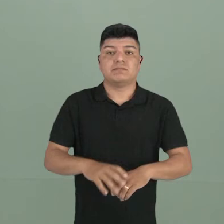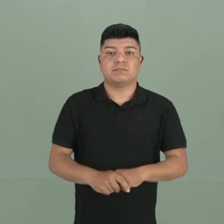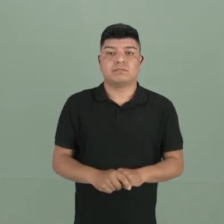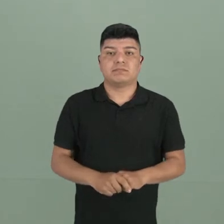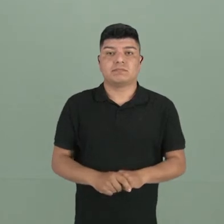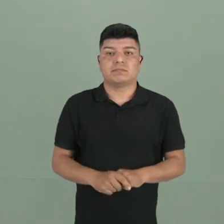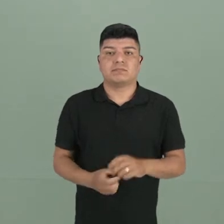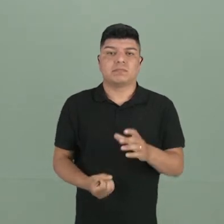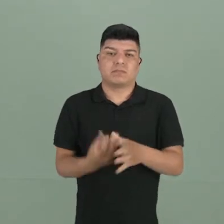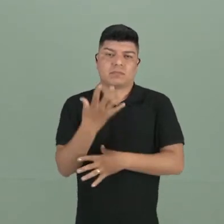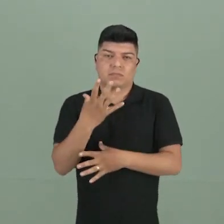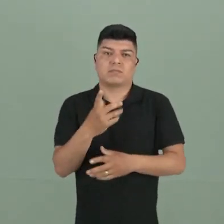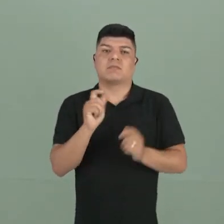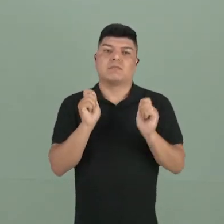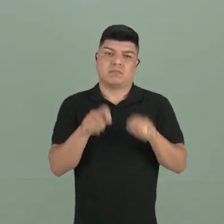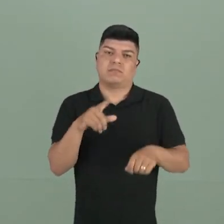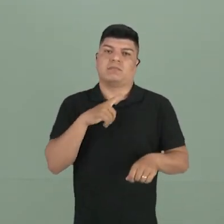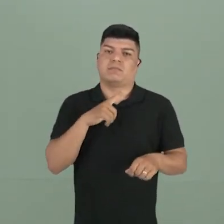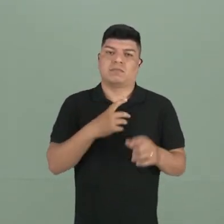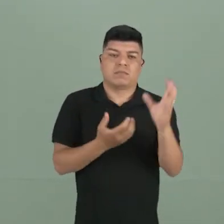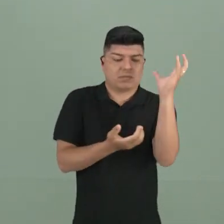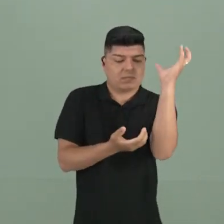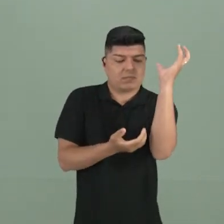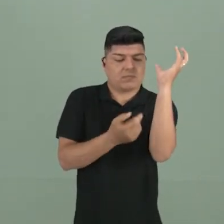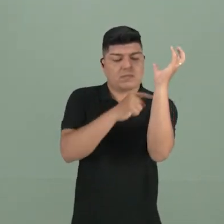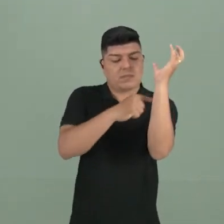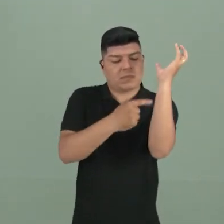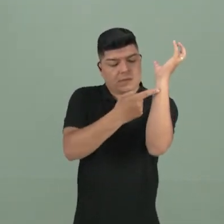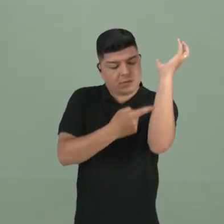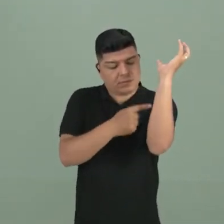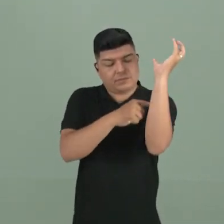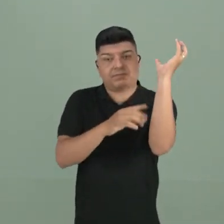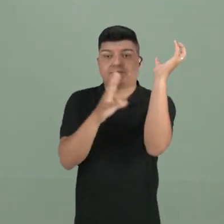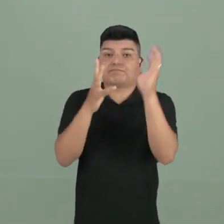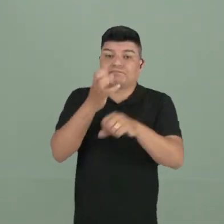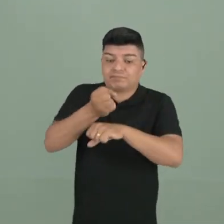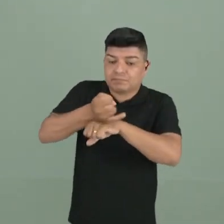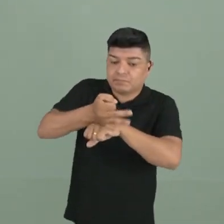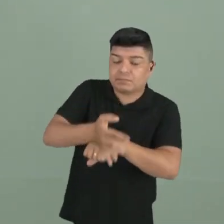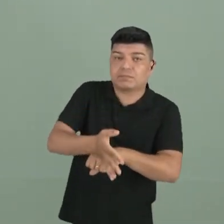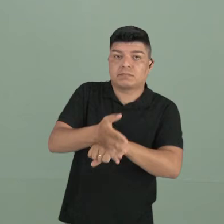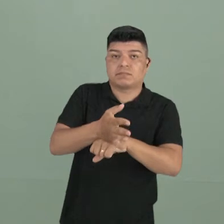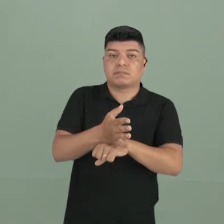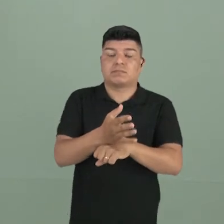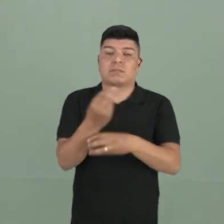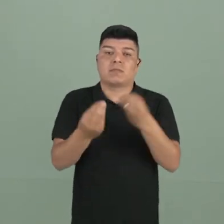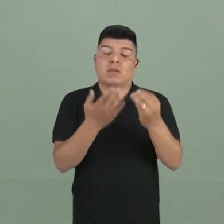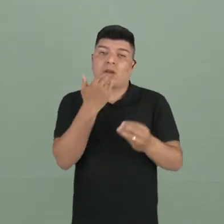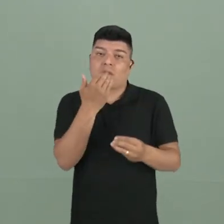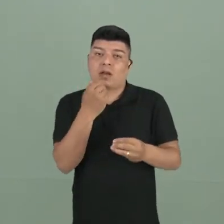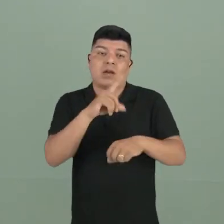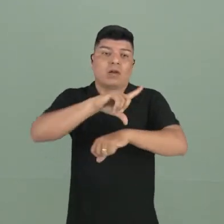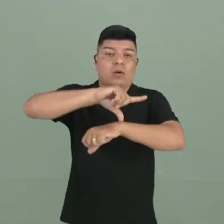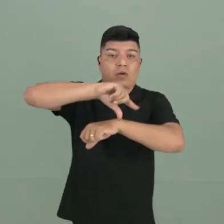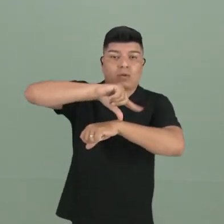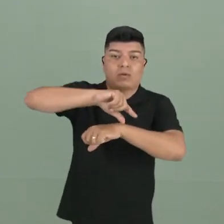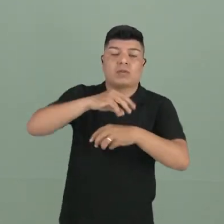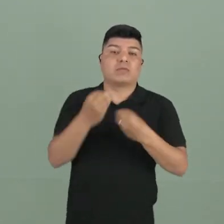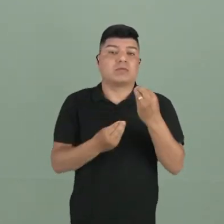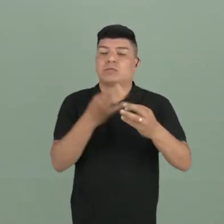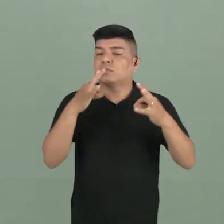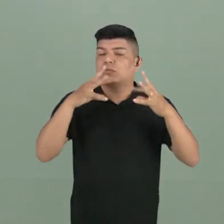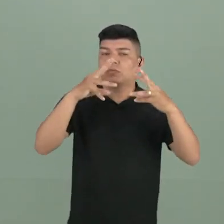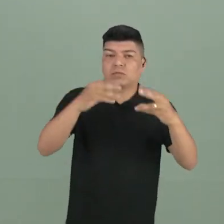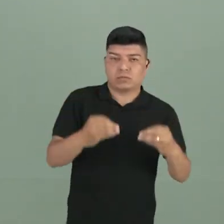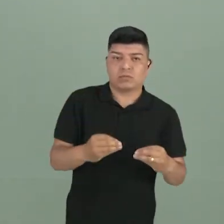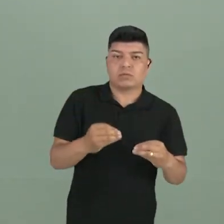que foi criada para poder fazer essa coleta na madrugada, a forma de alimentação, os horários, como fazer, tudo